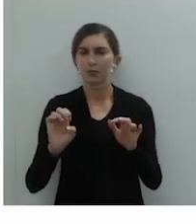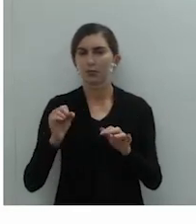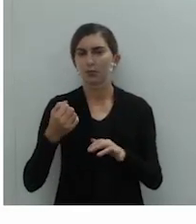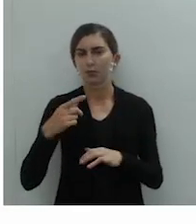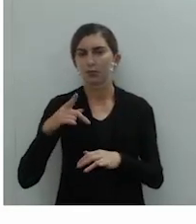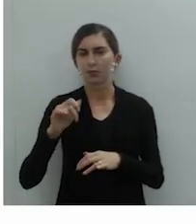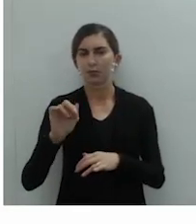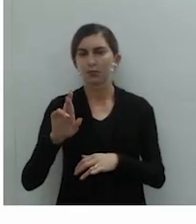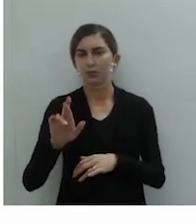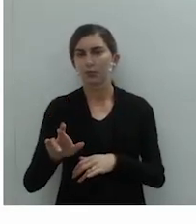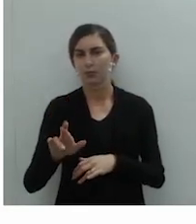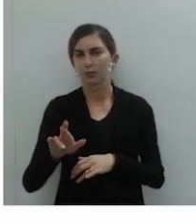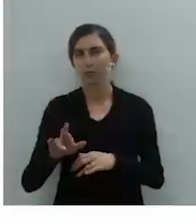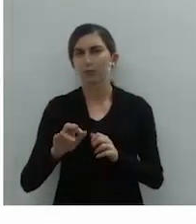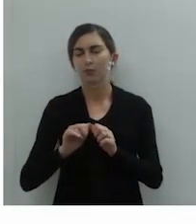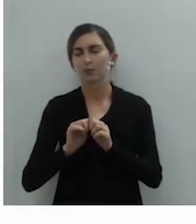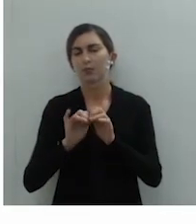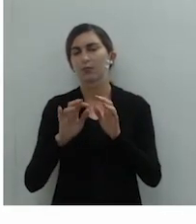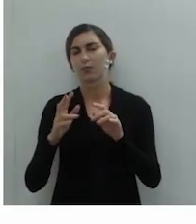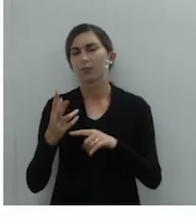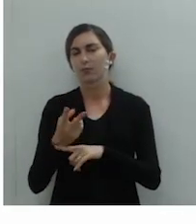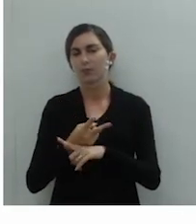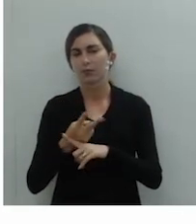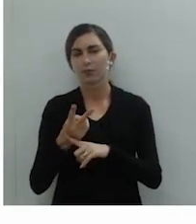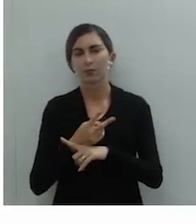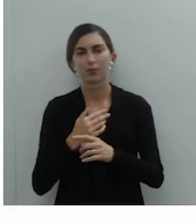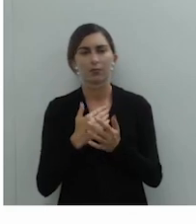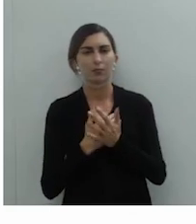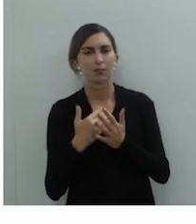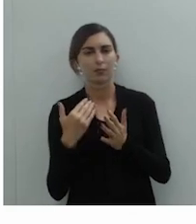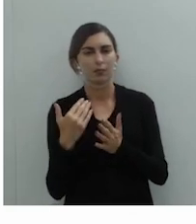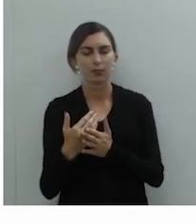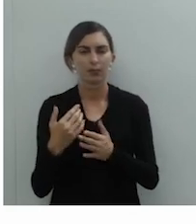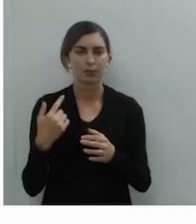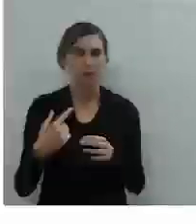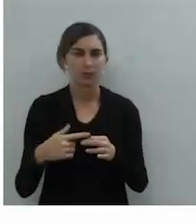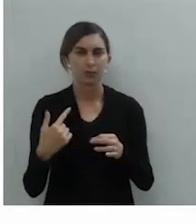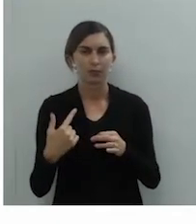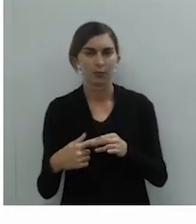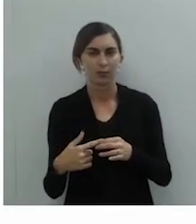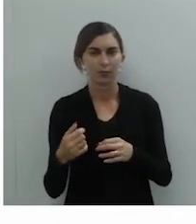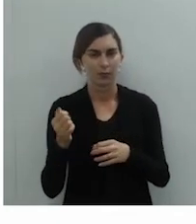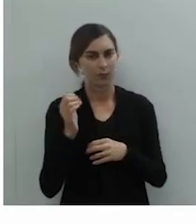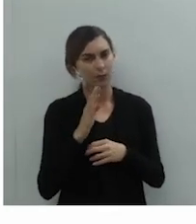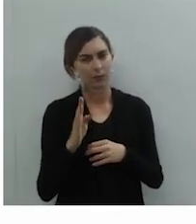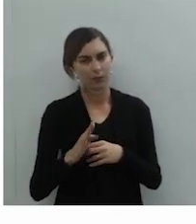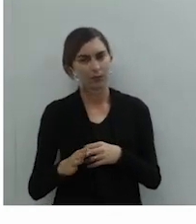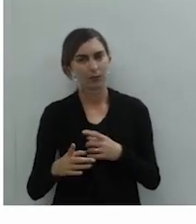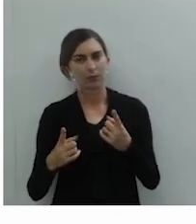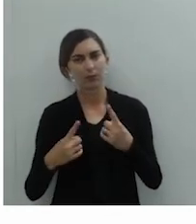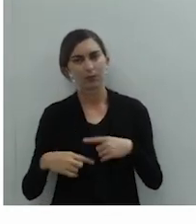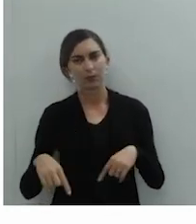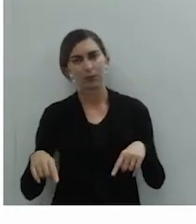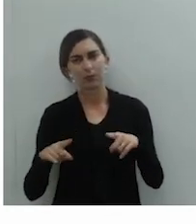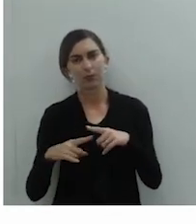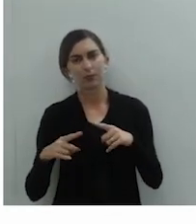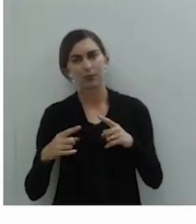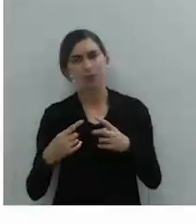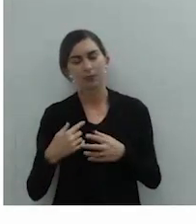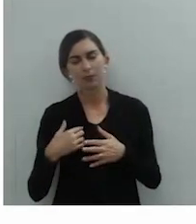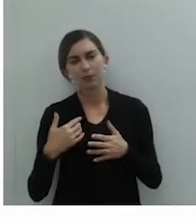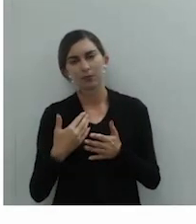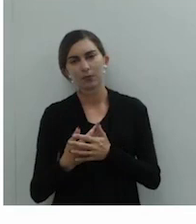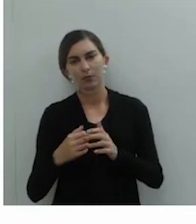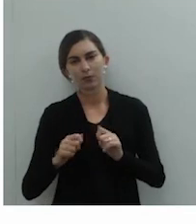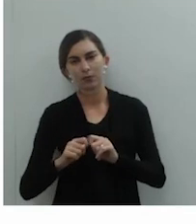expandir, né? Buscar conhecer mais o interior do Brasil. Nós vamos, nas